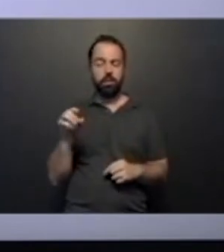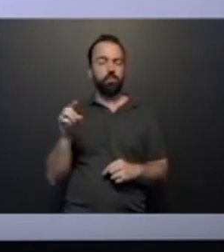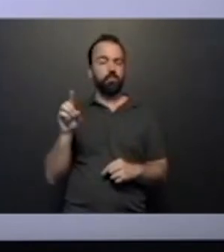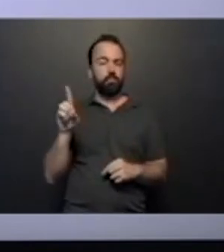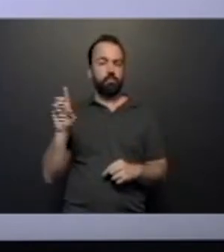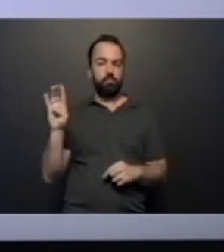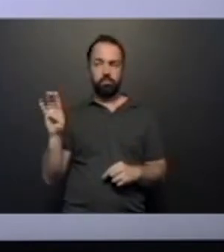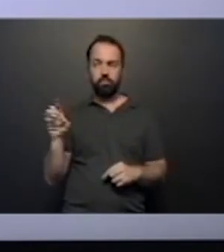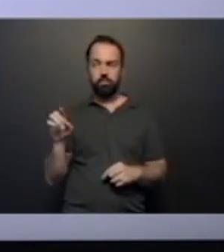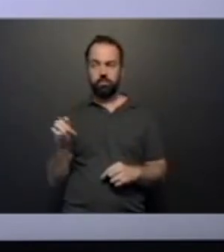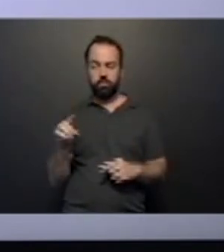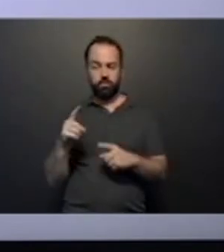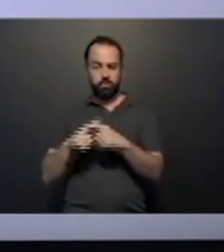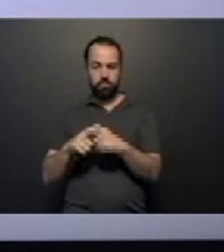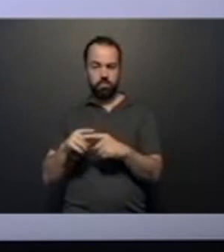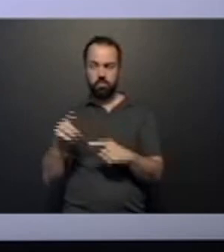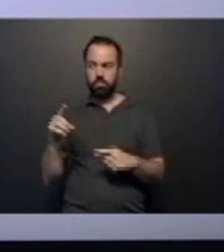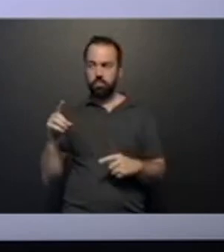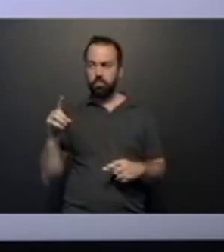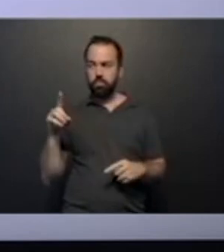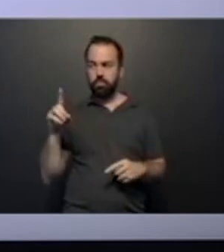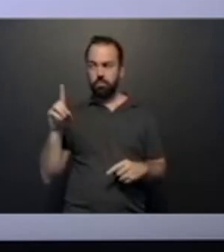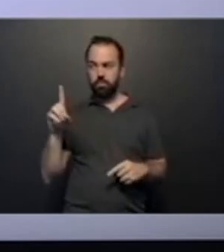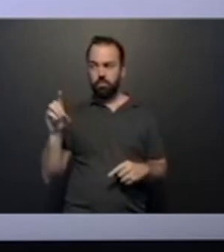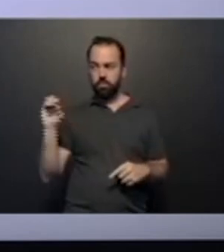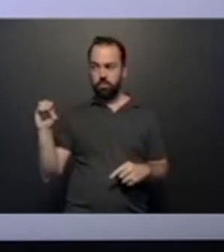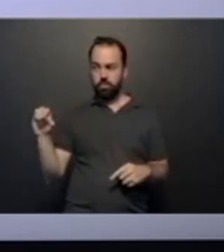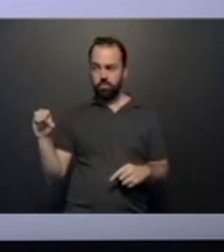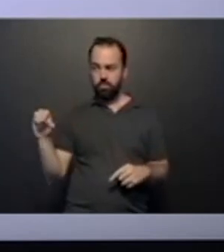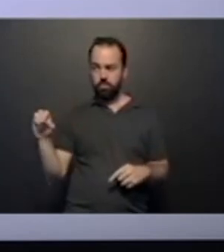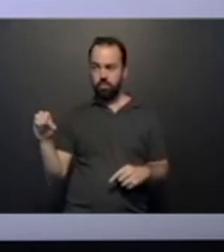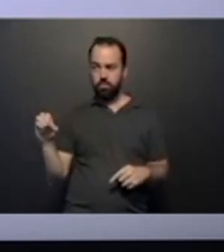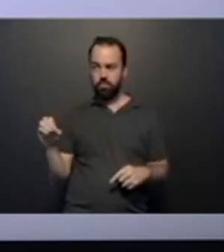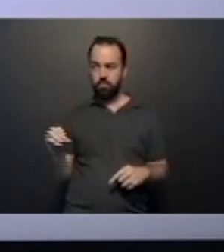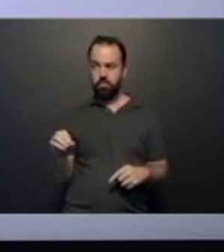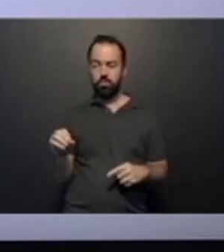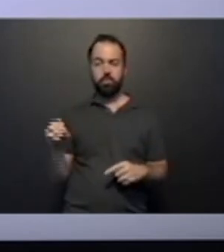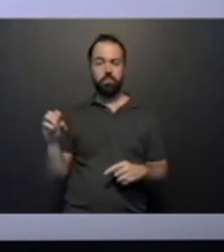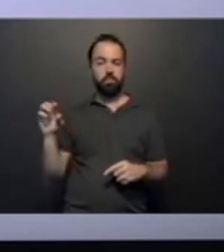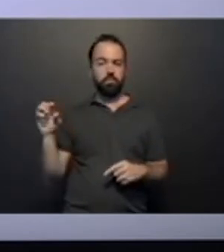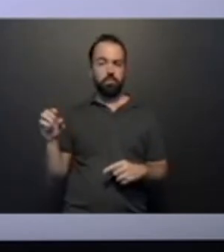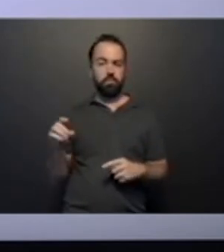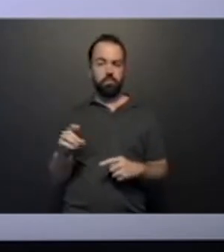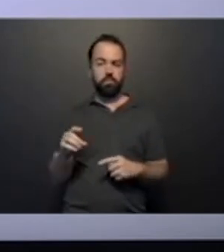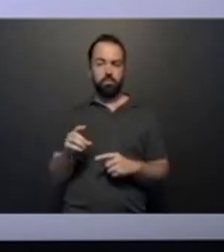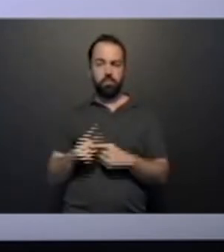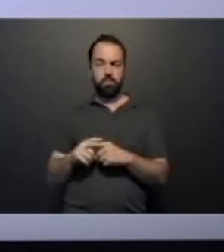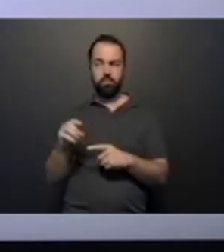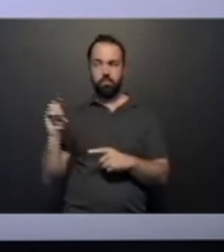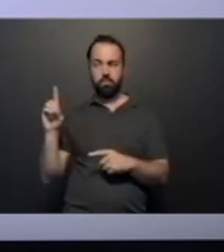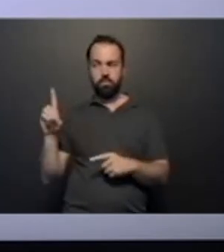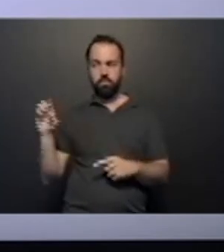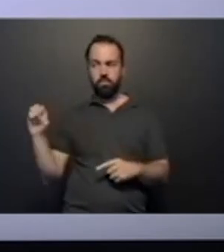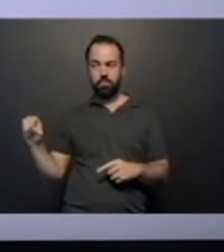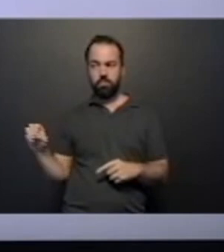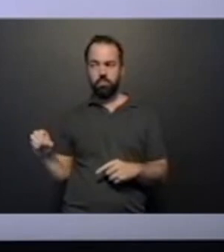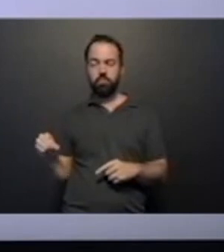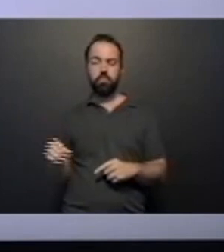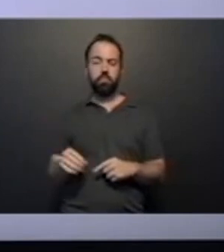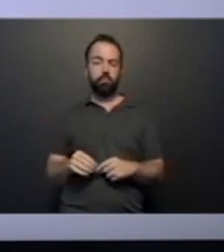bom então nós vamos ter 3,14 x100 por que que deus tem aqui